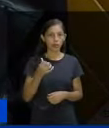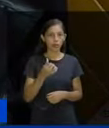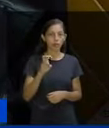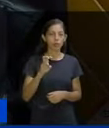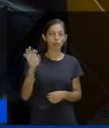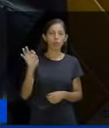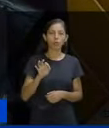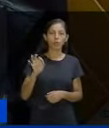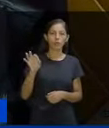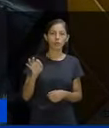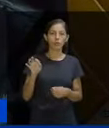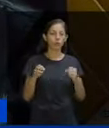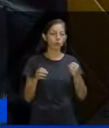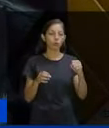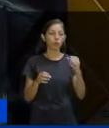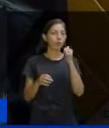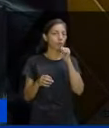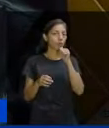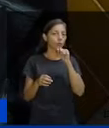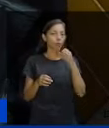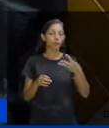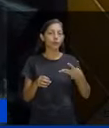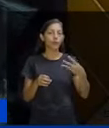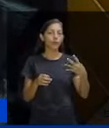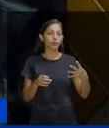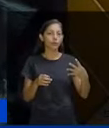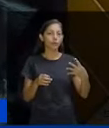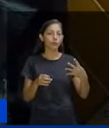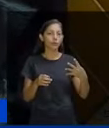65,22%, e 8 mulheres,